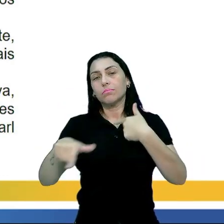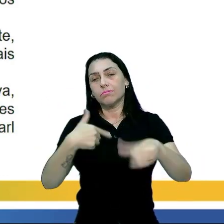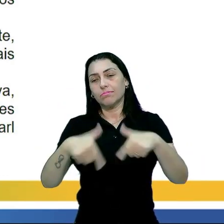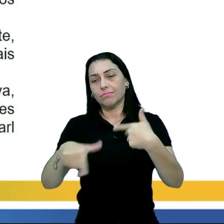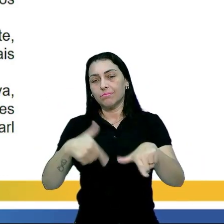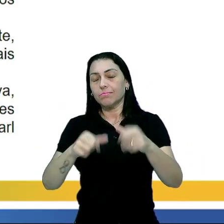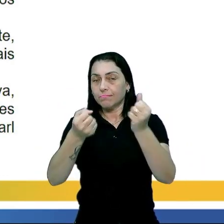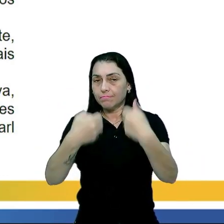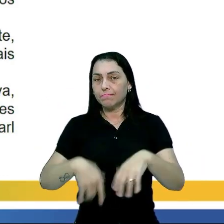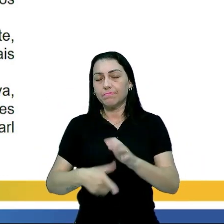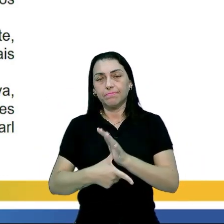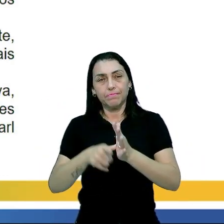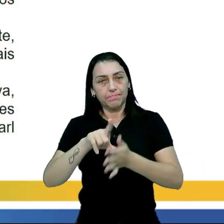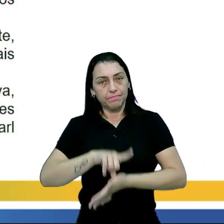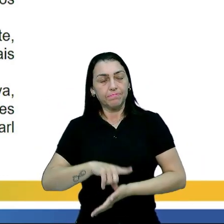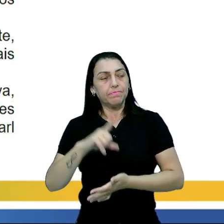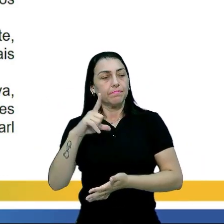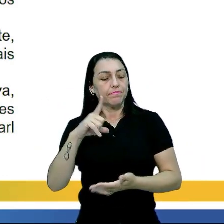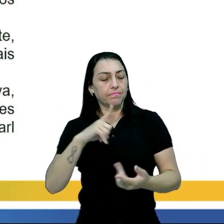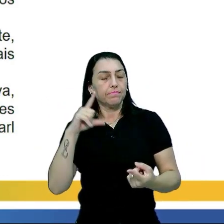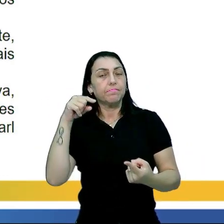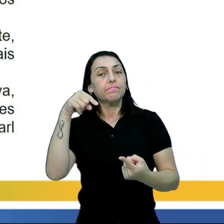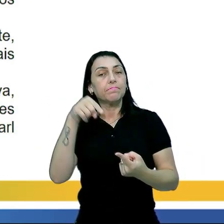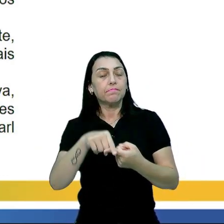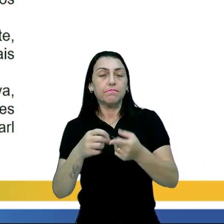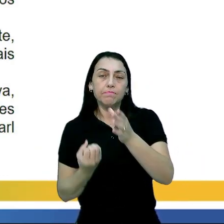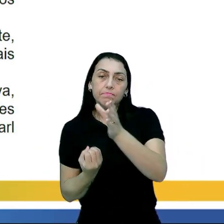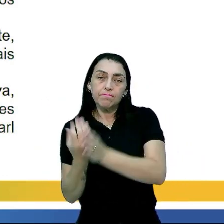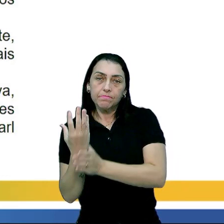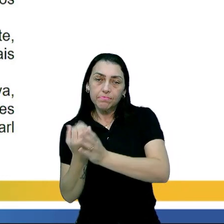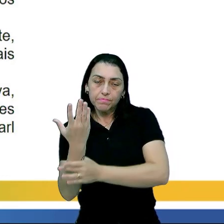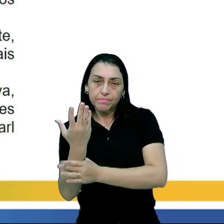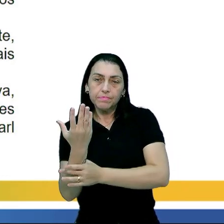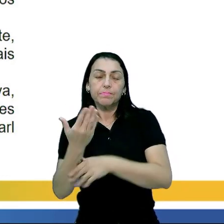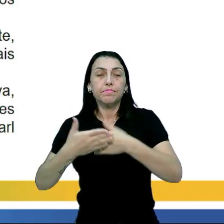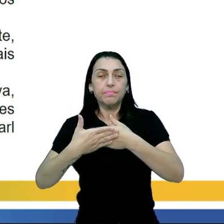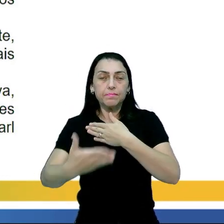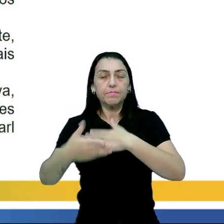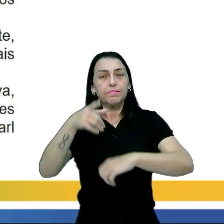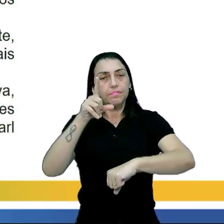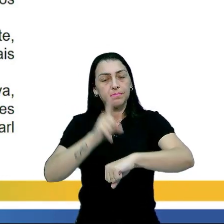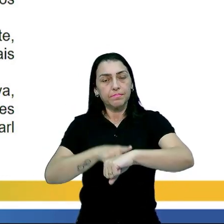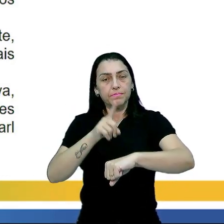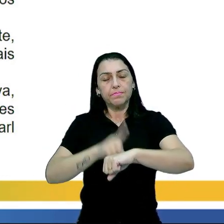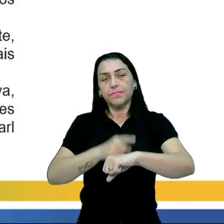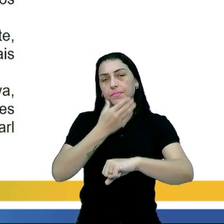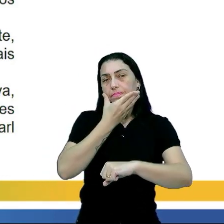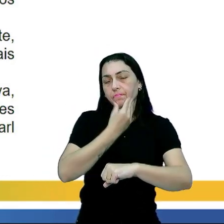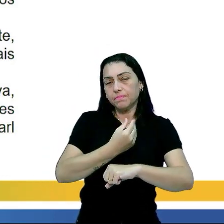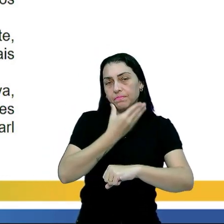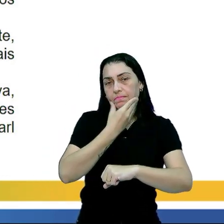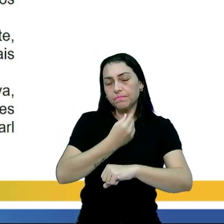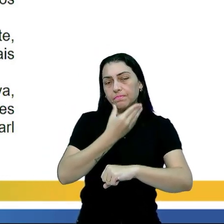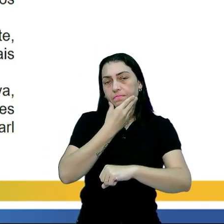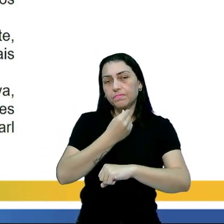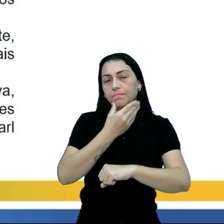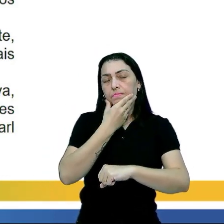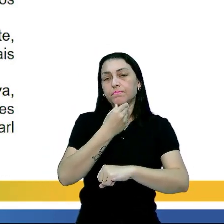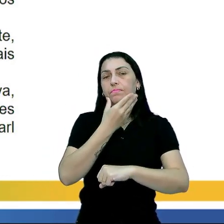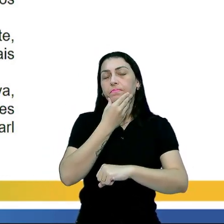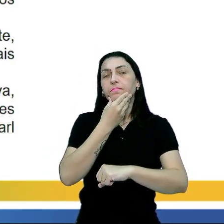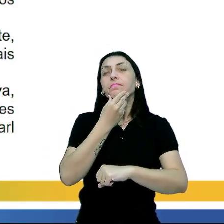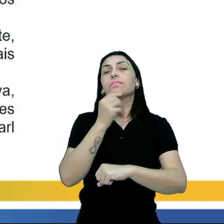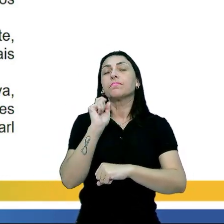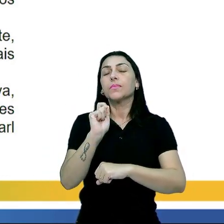como eu expliquei anteriormente, ele tem a finalidade de produzir. E a partir do momento em que o homem ele interfere na